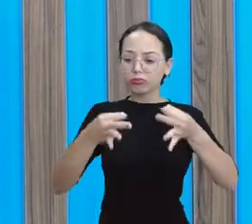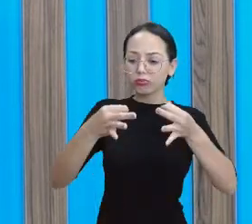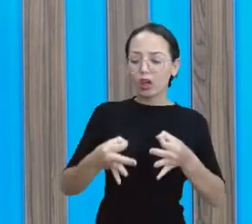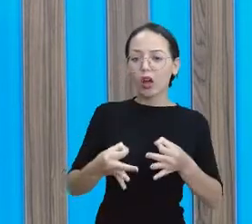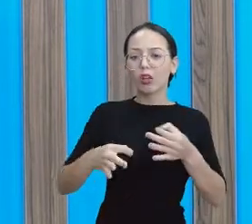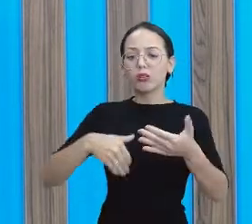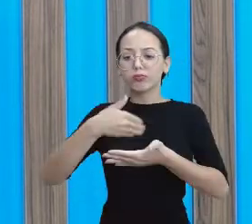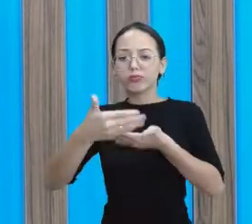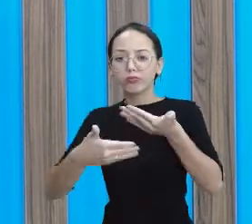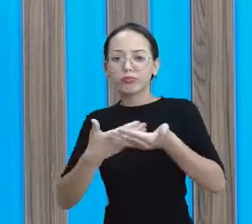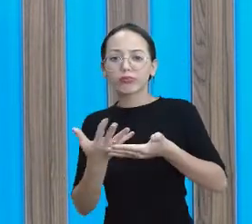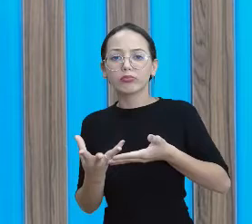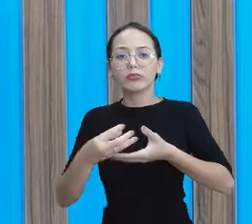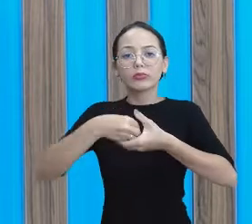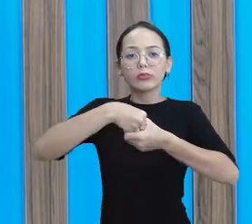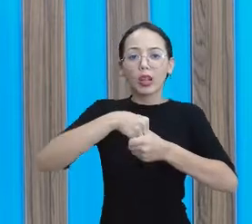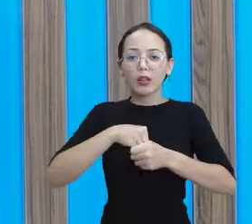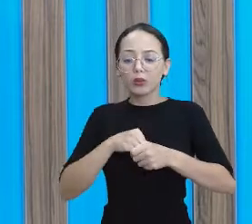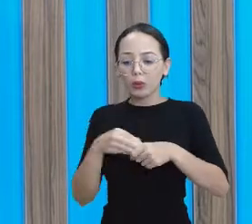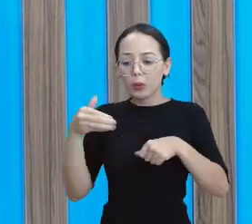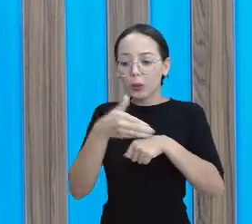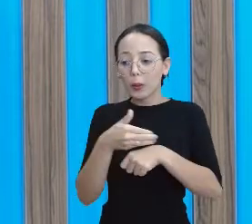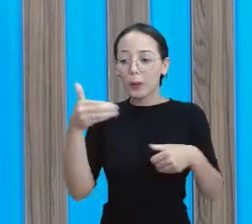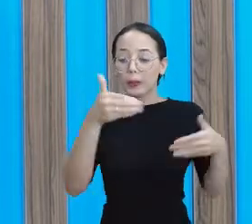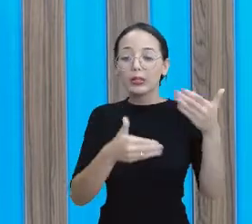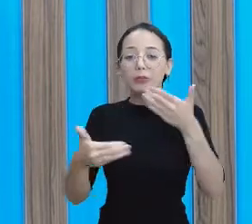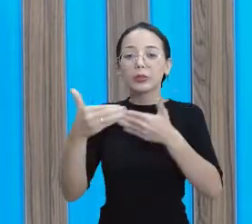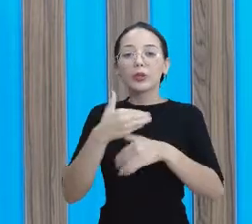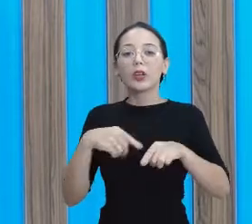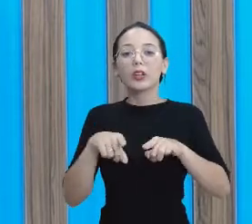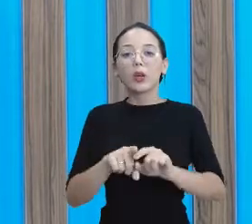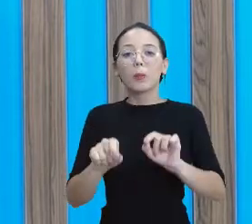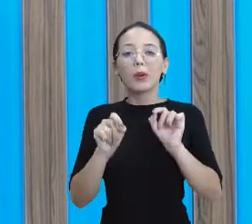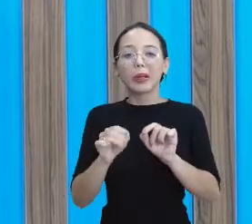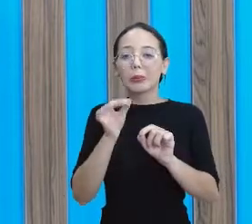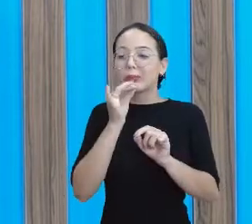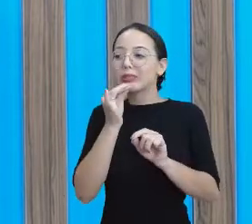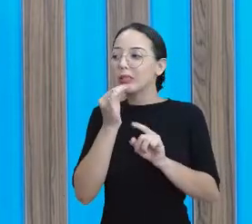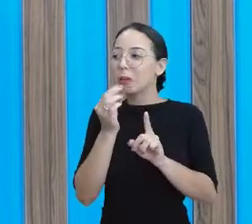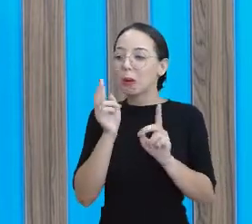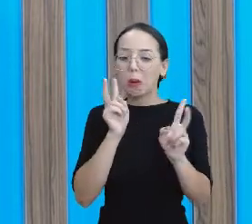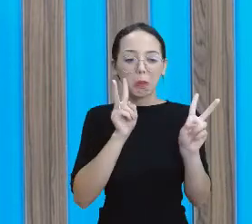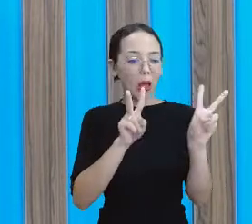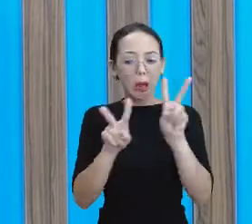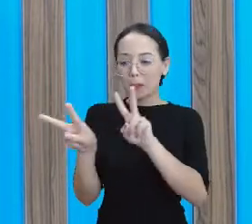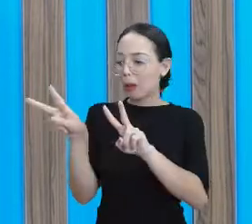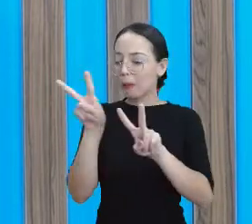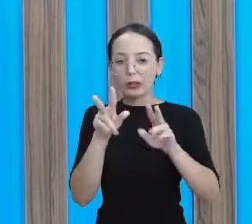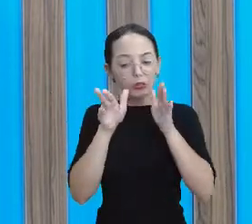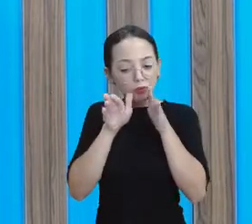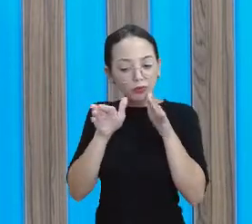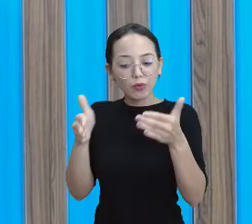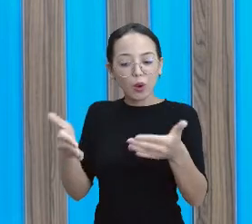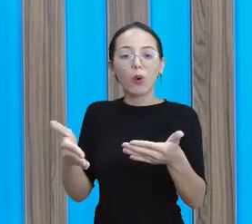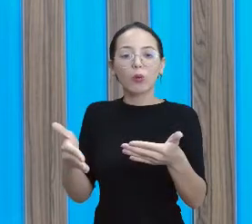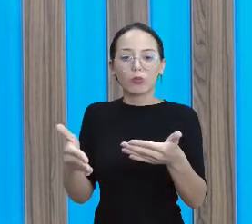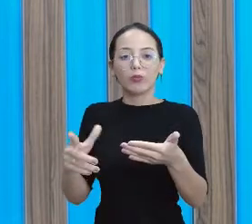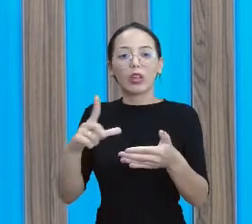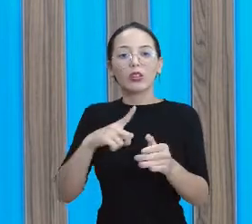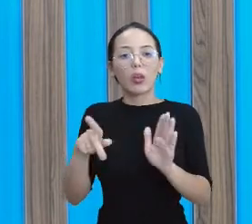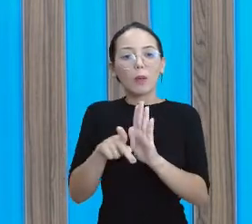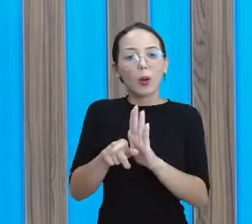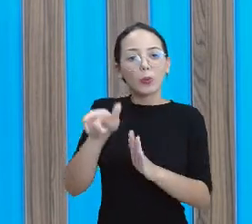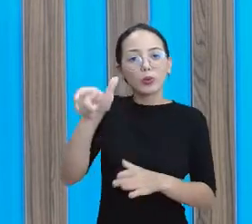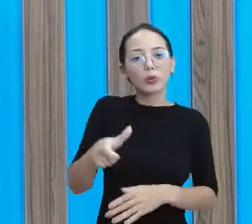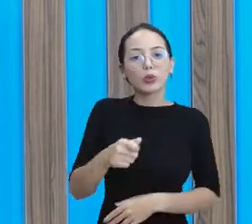de envolvimento. Então, a gente diminui bastante as dispersões, os alheamentos, e quando a gente tem aquele